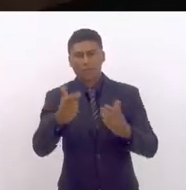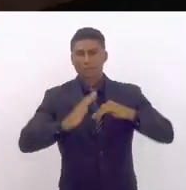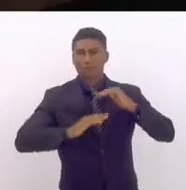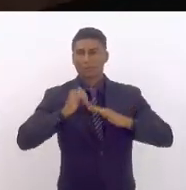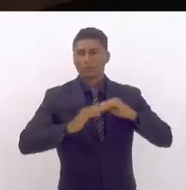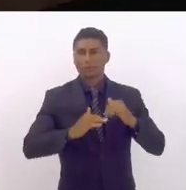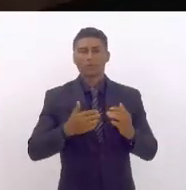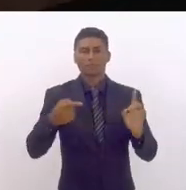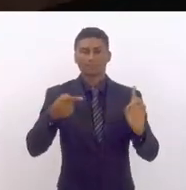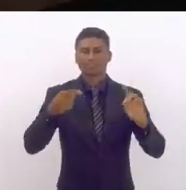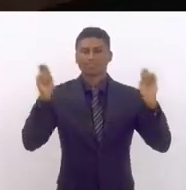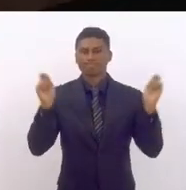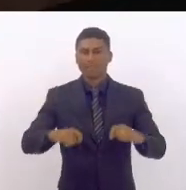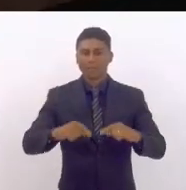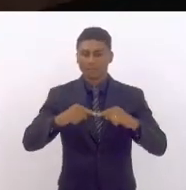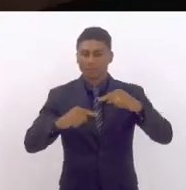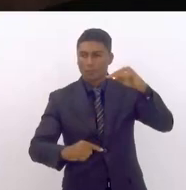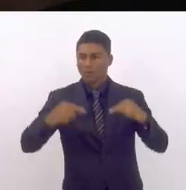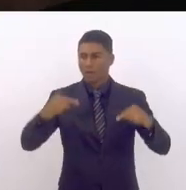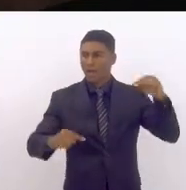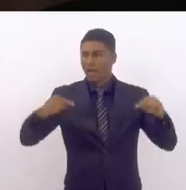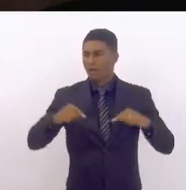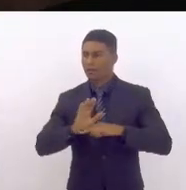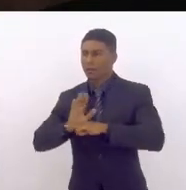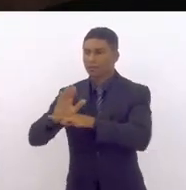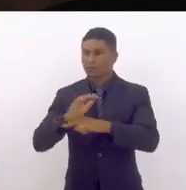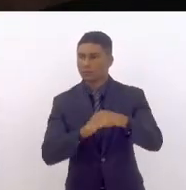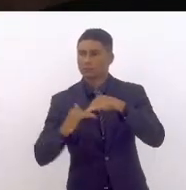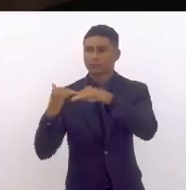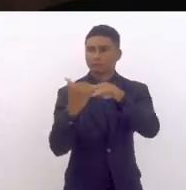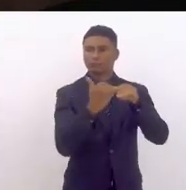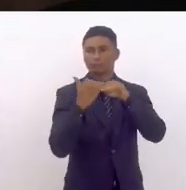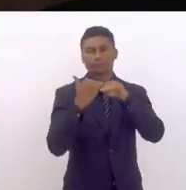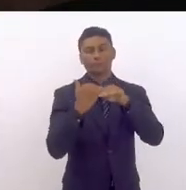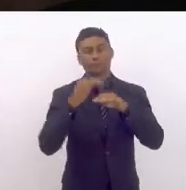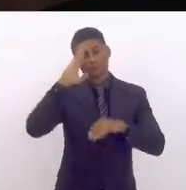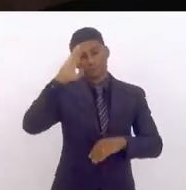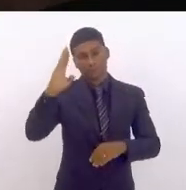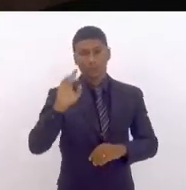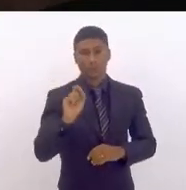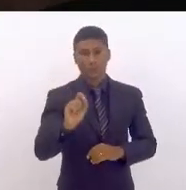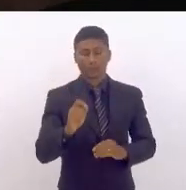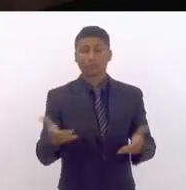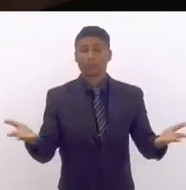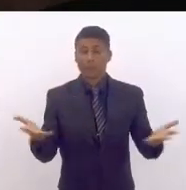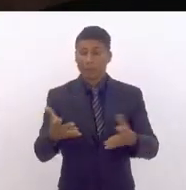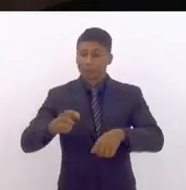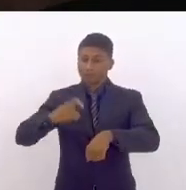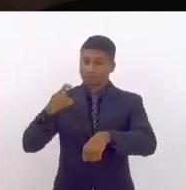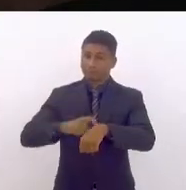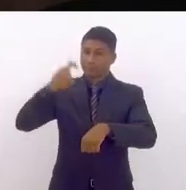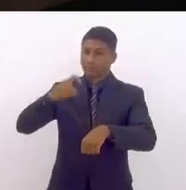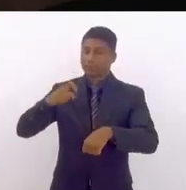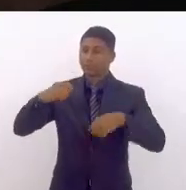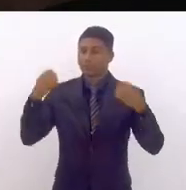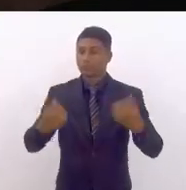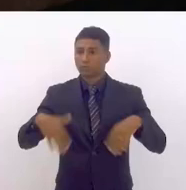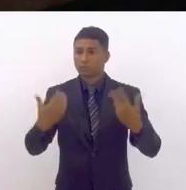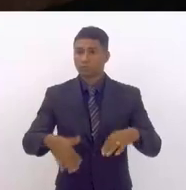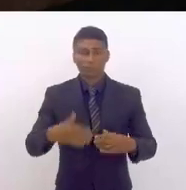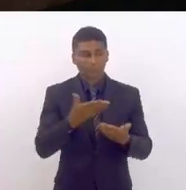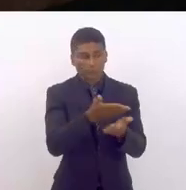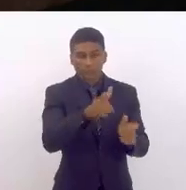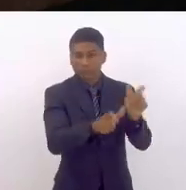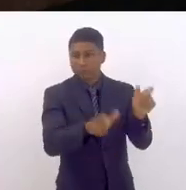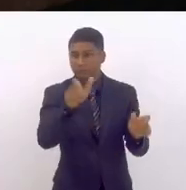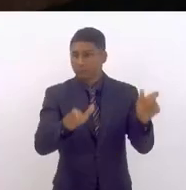para a superação das desigualdades sociais. Especial, senhora presidenta, nesse momento em que há tantos